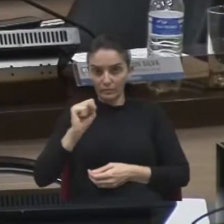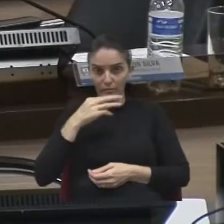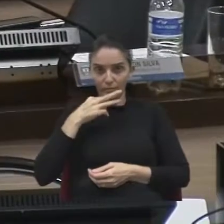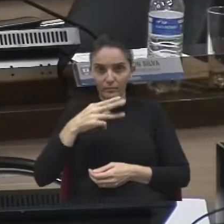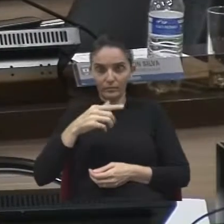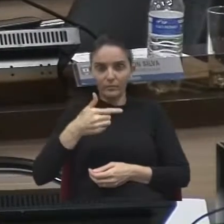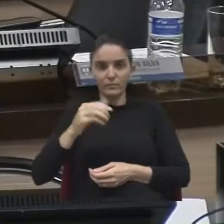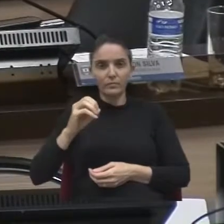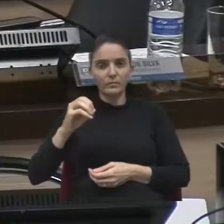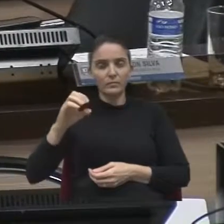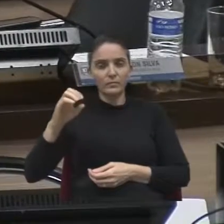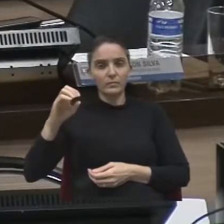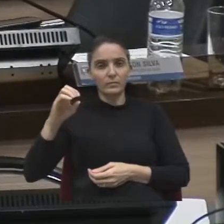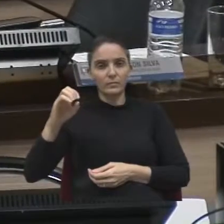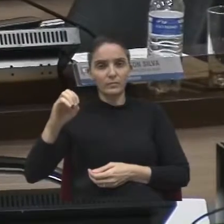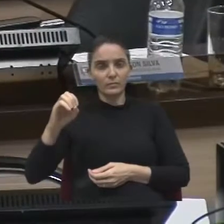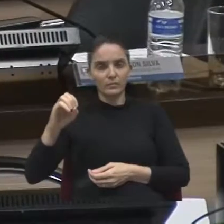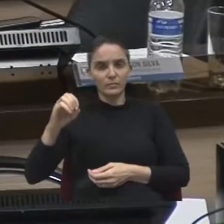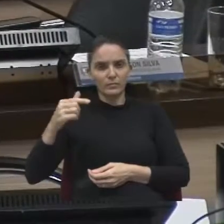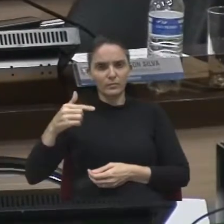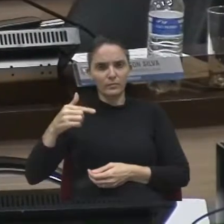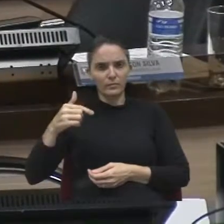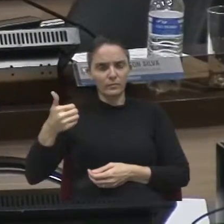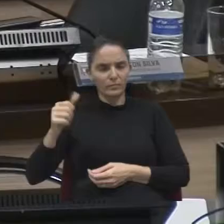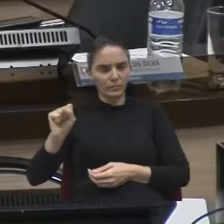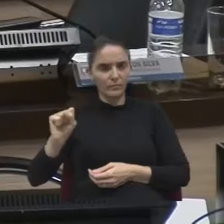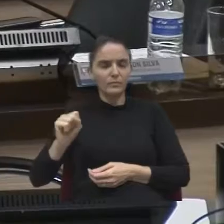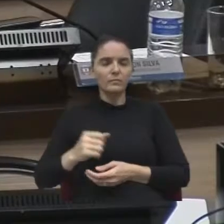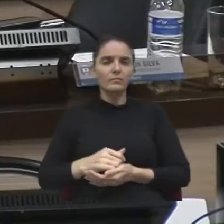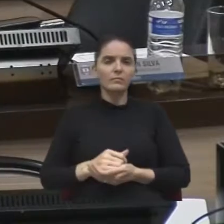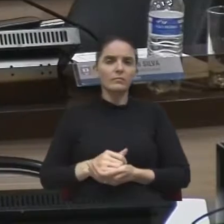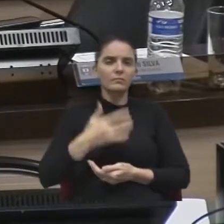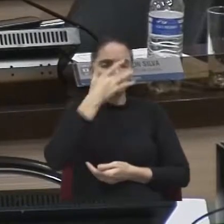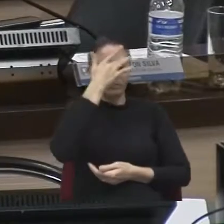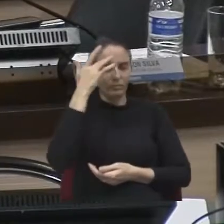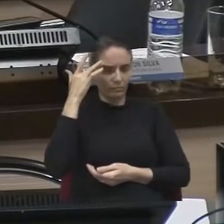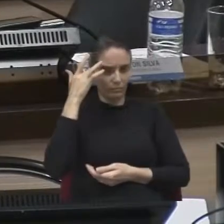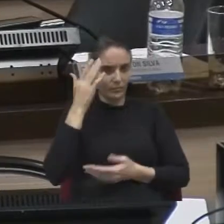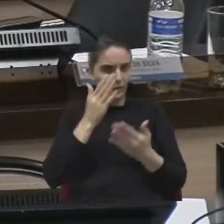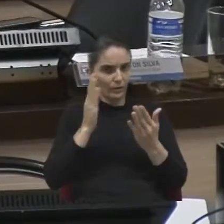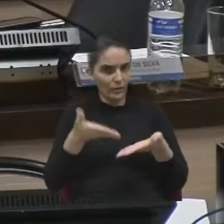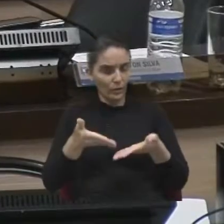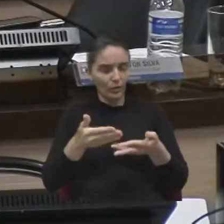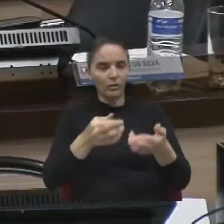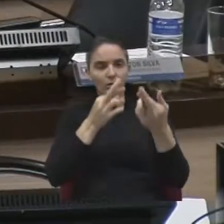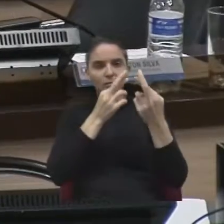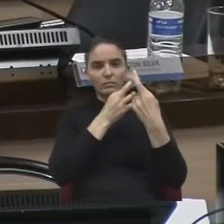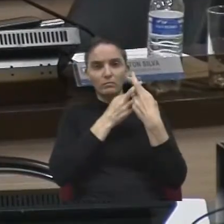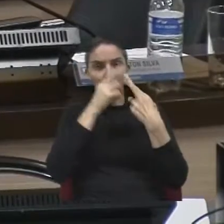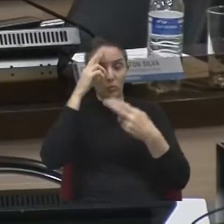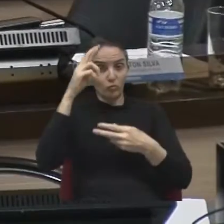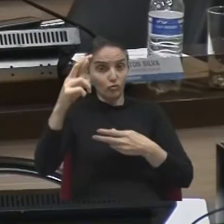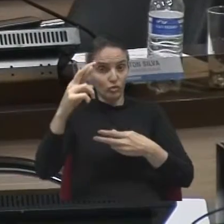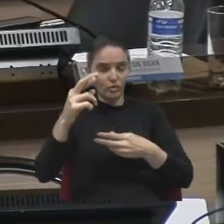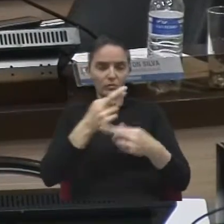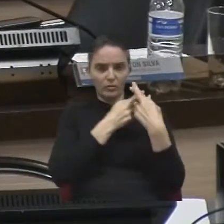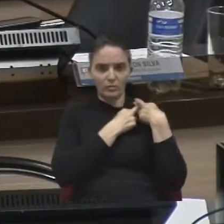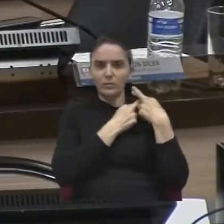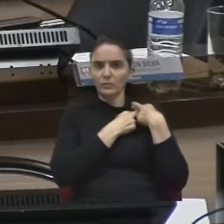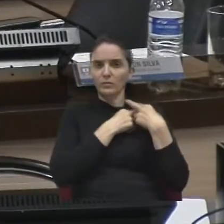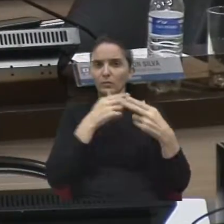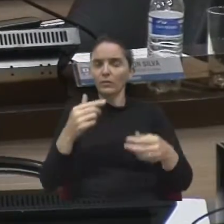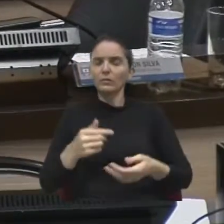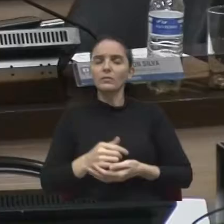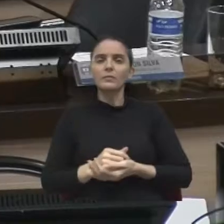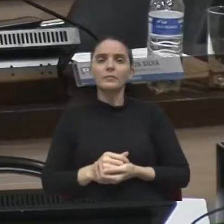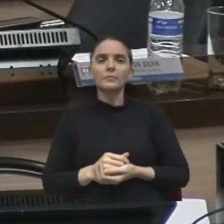subtenente Francisco Aníbal Franklin de Lima, atual chefe de instrução do Tiro de Guerra de Limeira, solicitou à seção